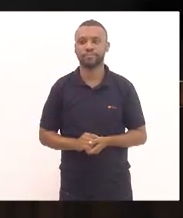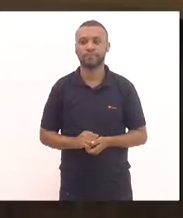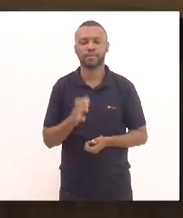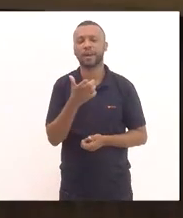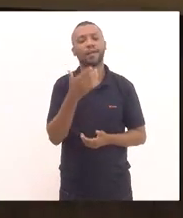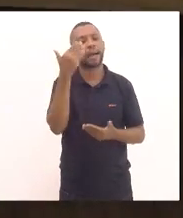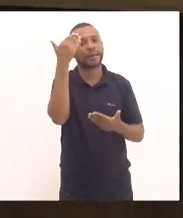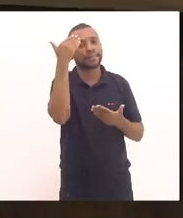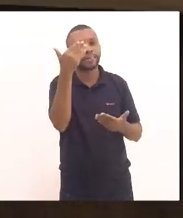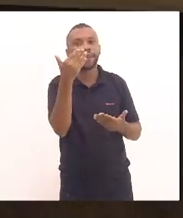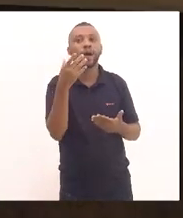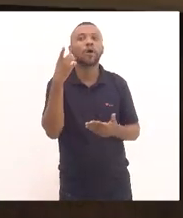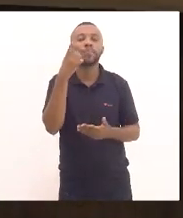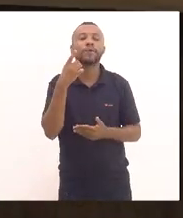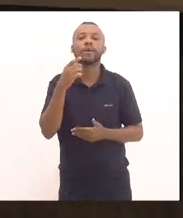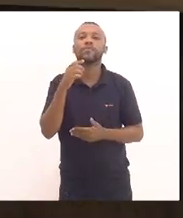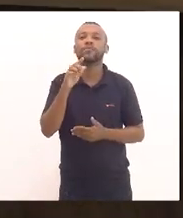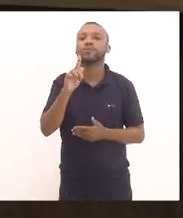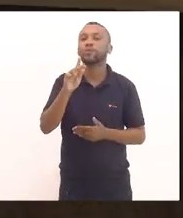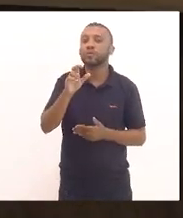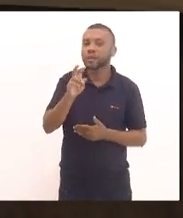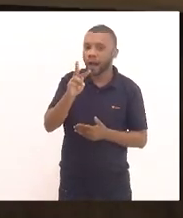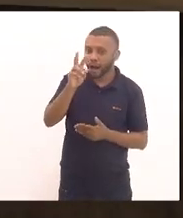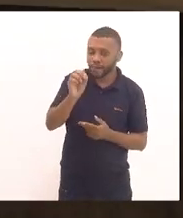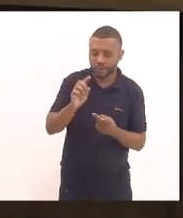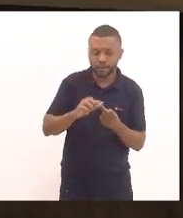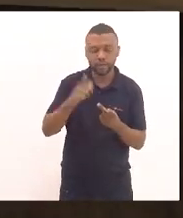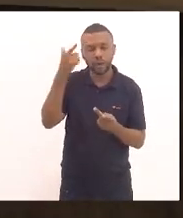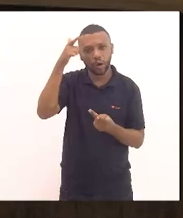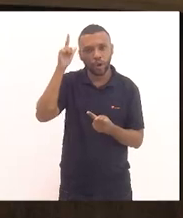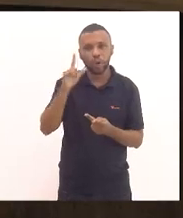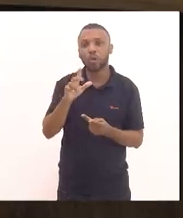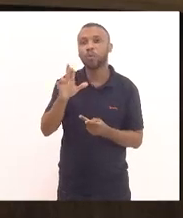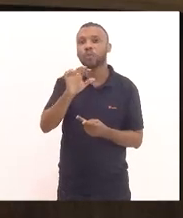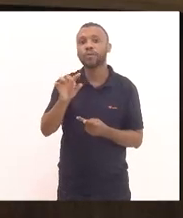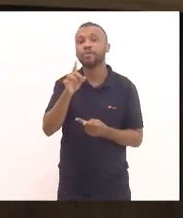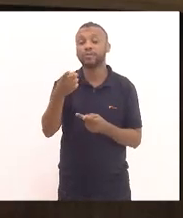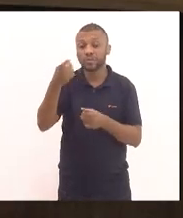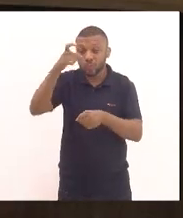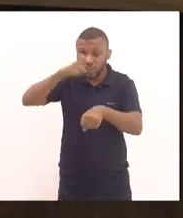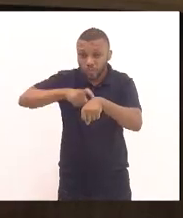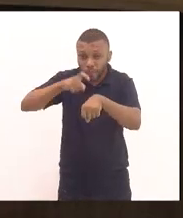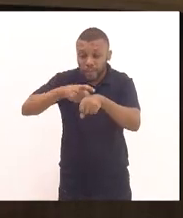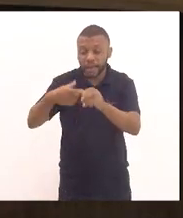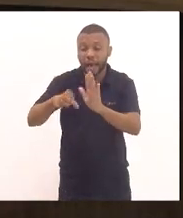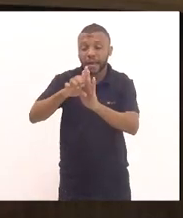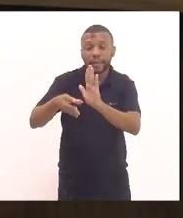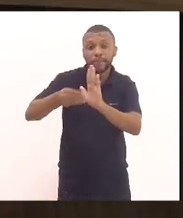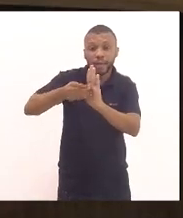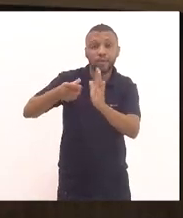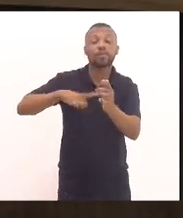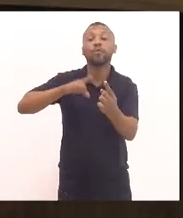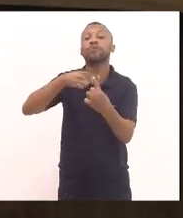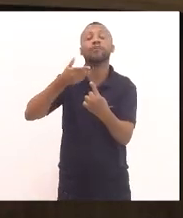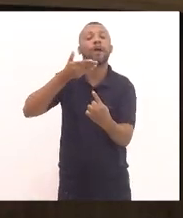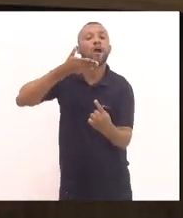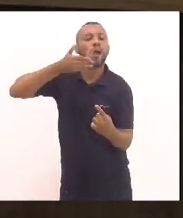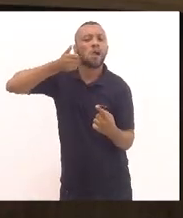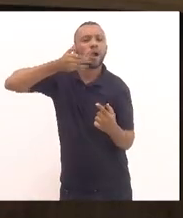Agradecer ao deputado Gustavo Schmidt e ao deputado Luiz Paulo, que ao retirarem as emendas que buscavam aperfeiçoar o